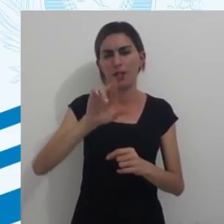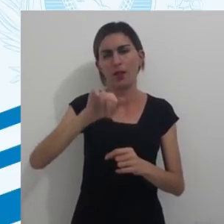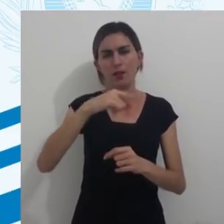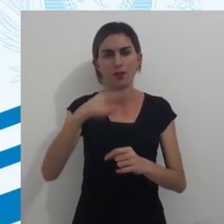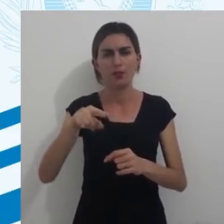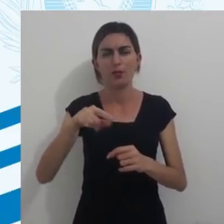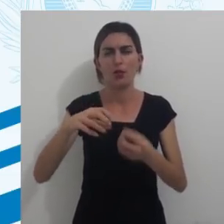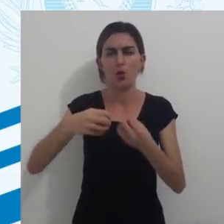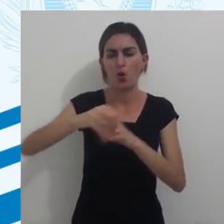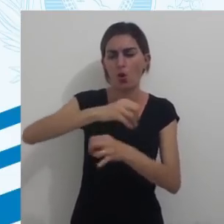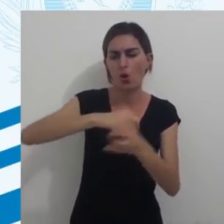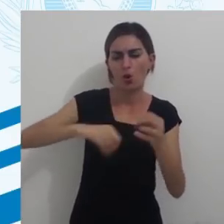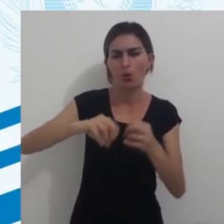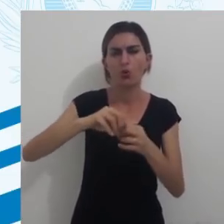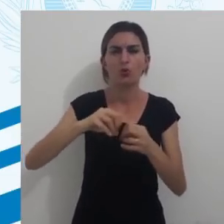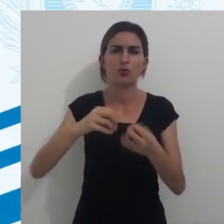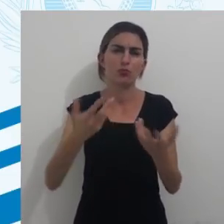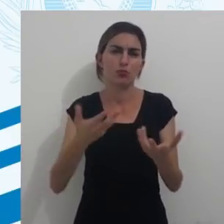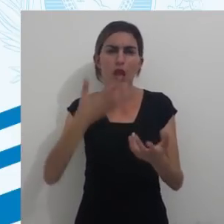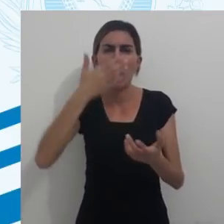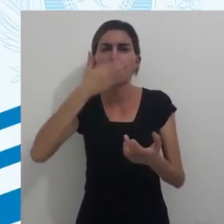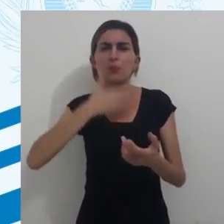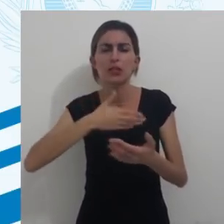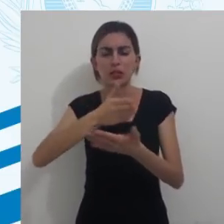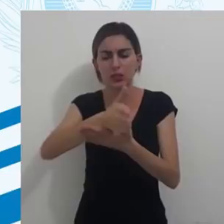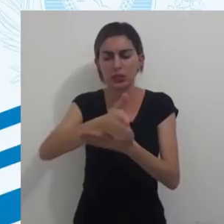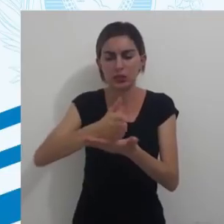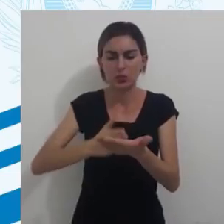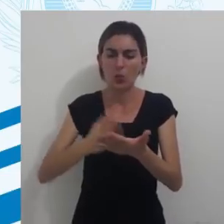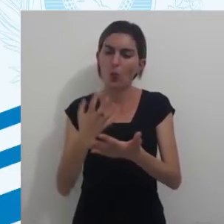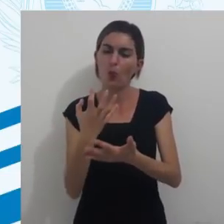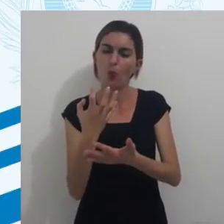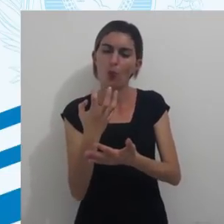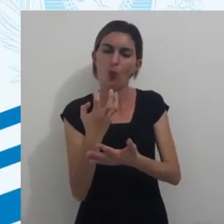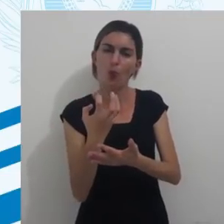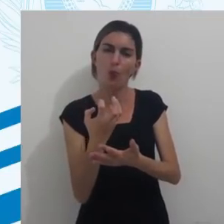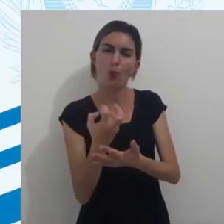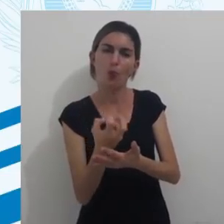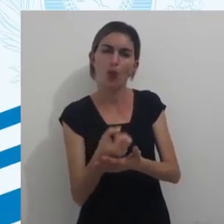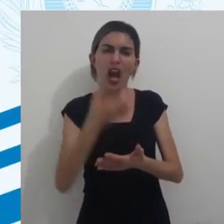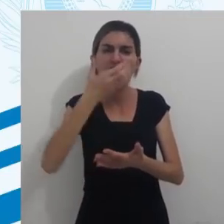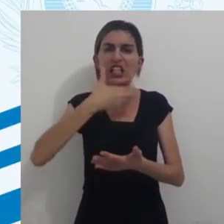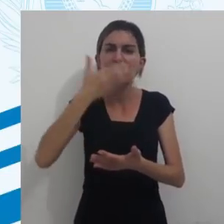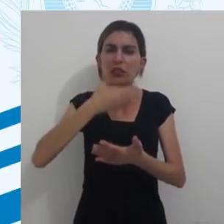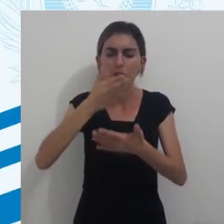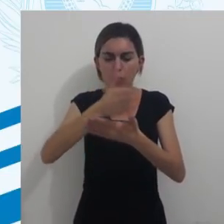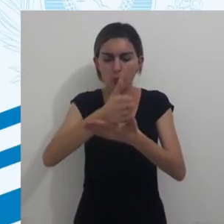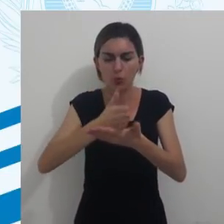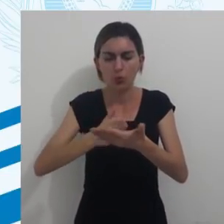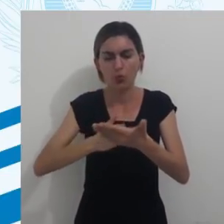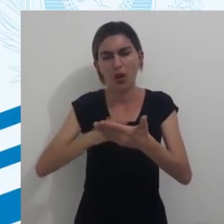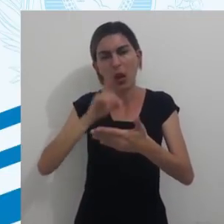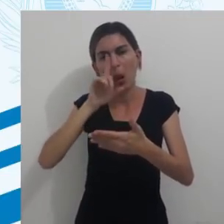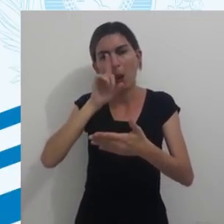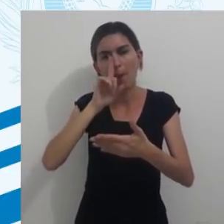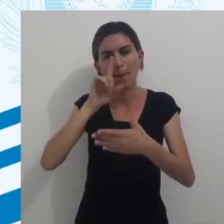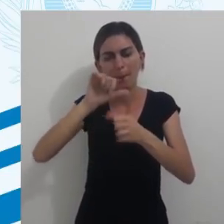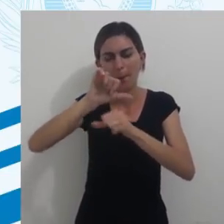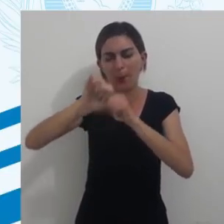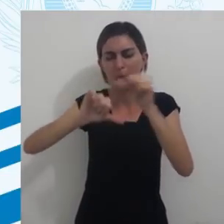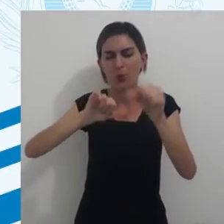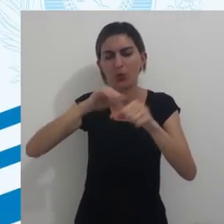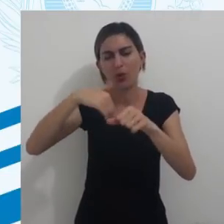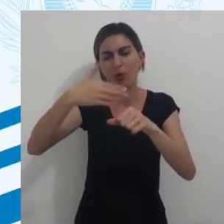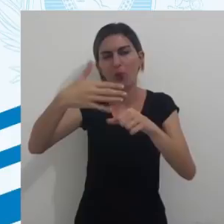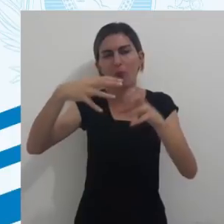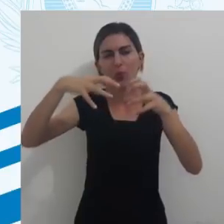de oxidação de uma maçã que foi cortada. Quando você corta uma maçã, ela vai ficando com o